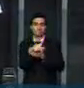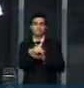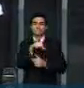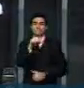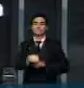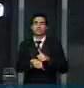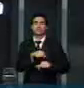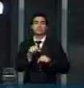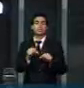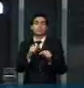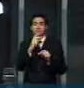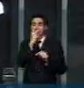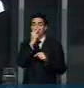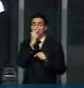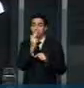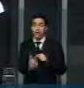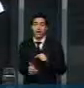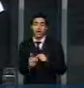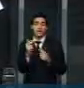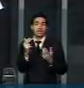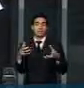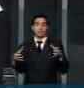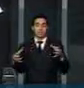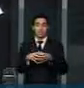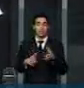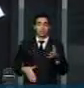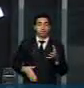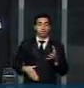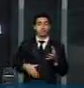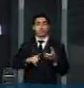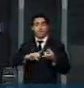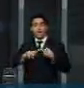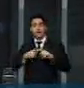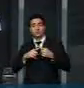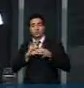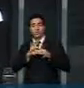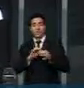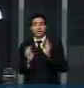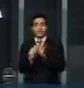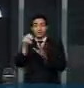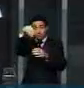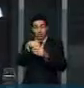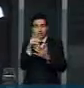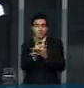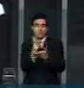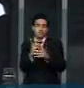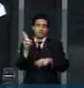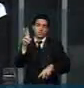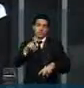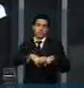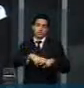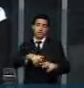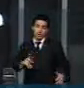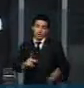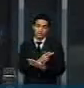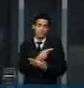transformaram-se em verdadeiros quartéis generais de quadrilhas e de articulação do tráfico de drogas. Fato este